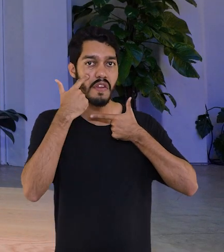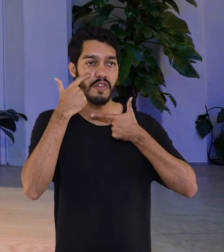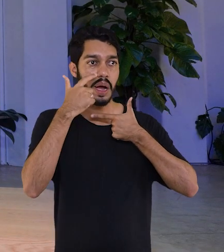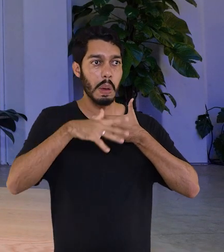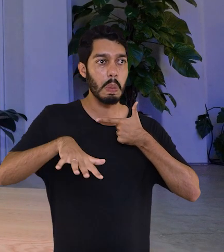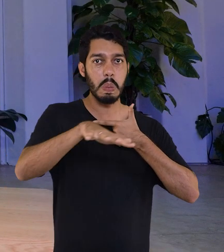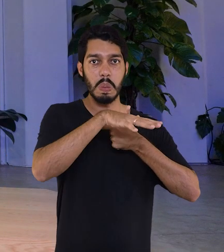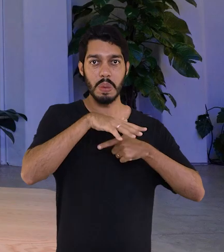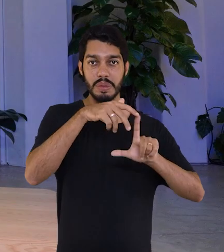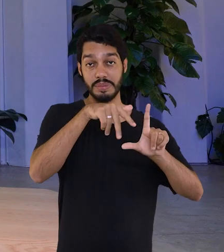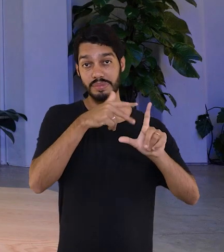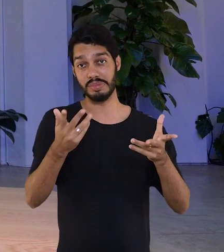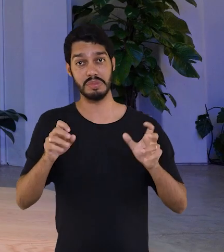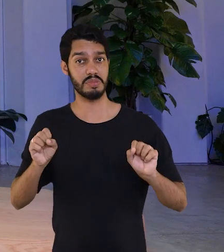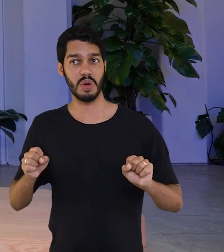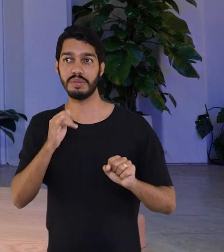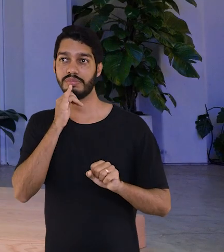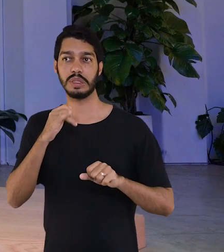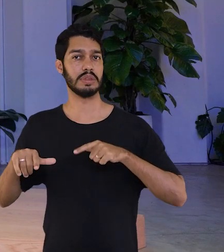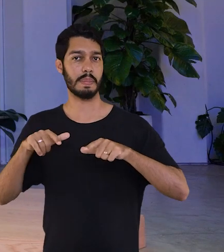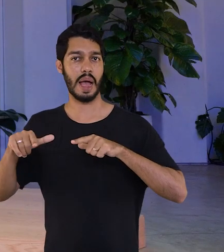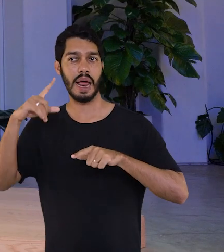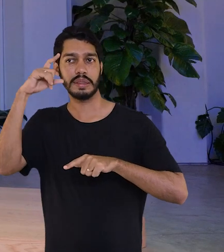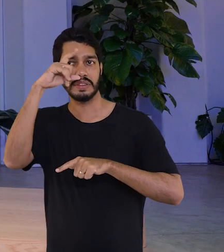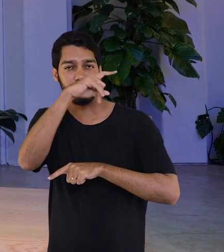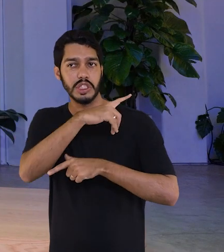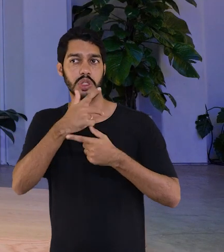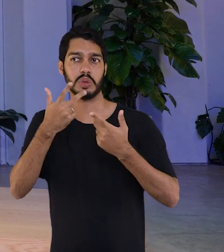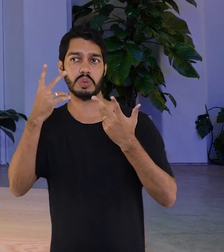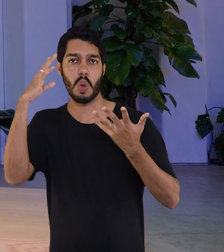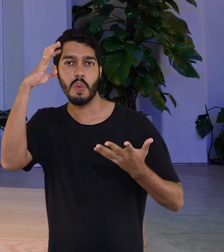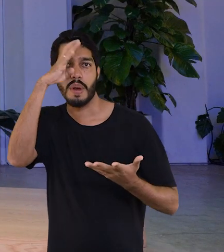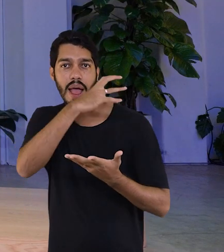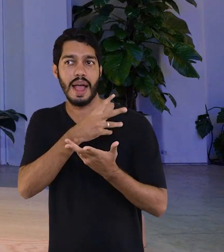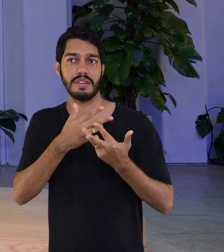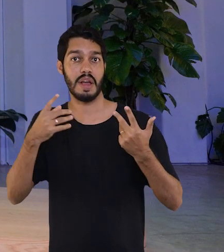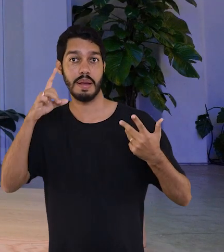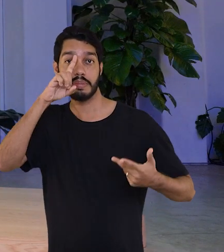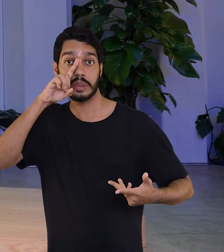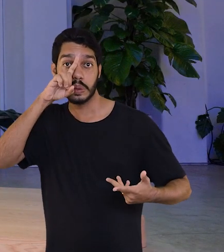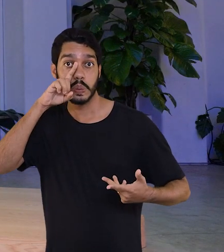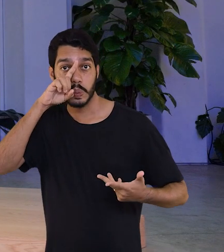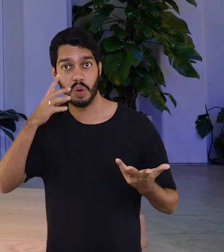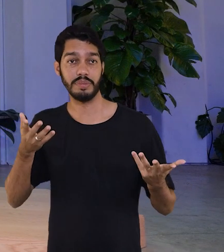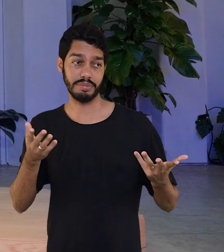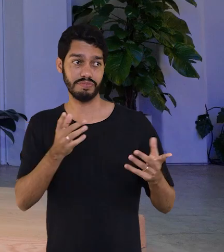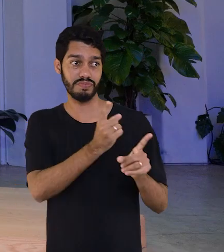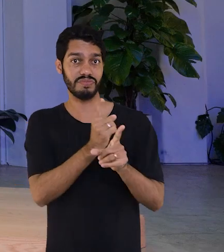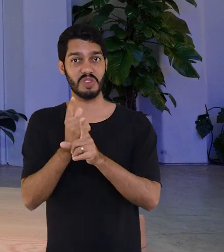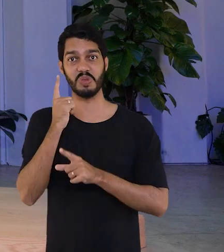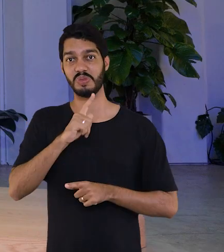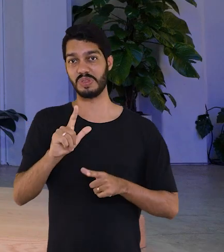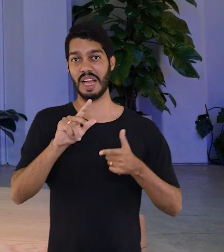para, por exemplo, trabalhos de alta periculosidade complexos. Então, a gente vê muito